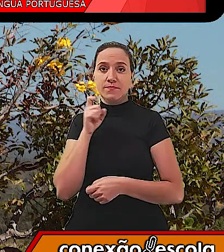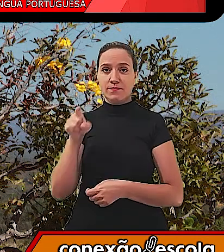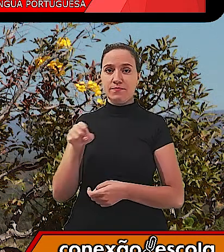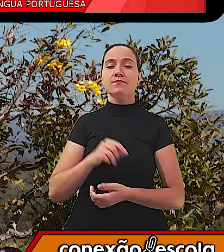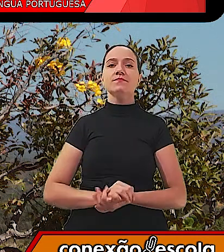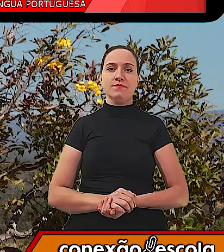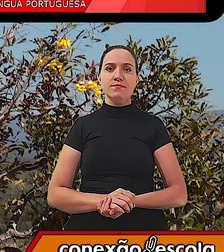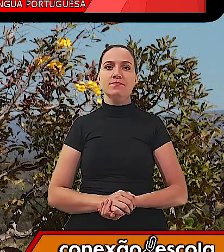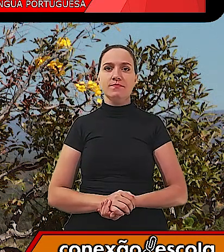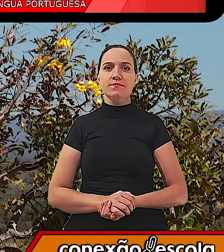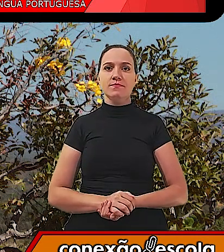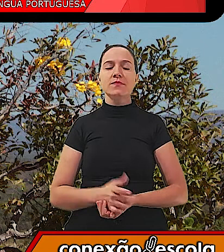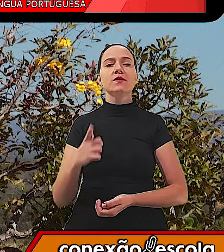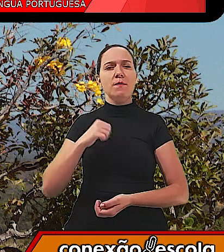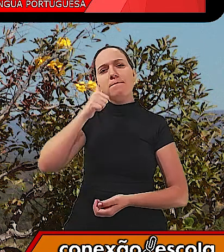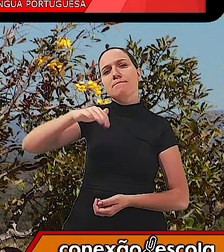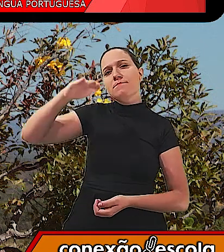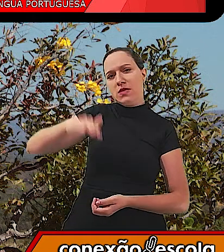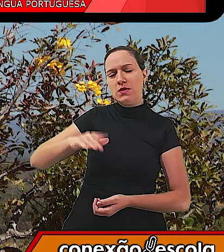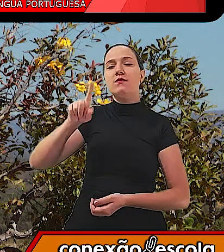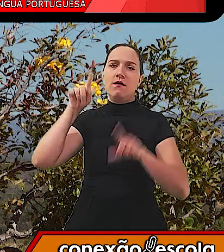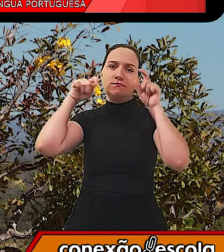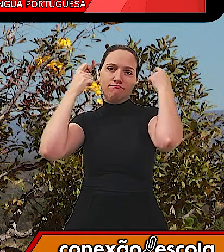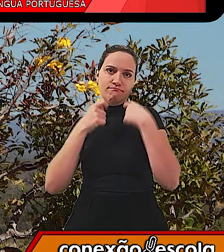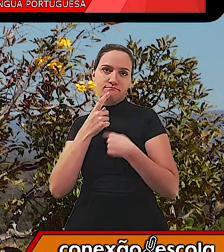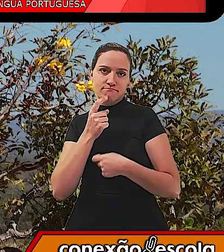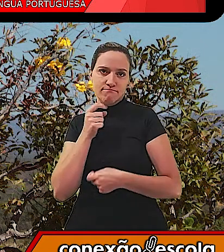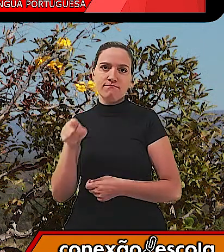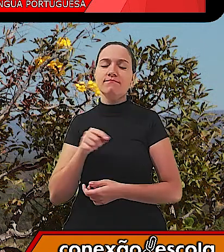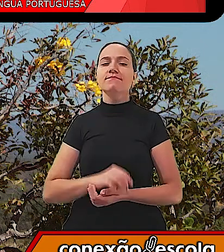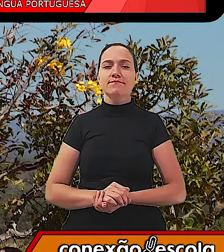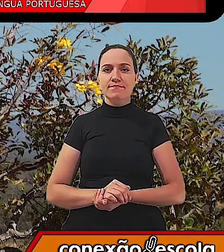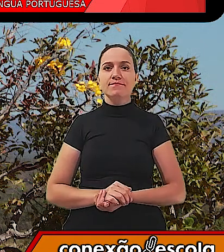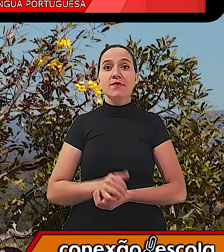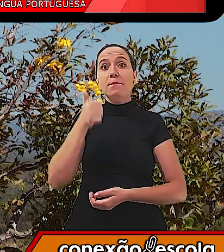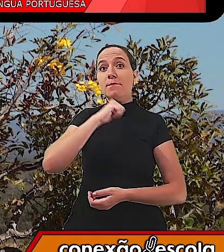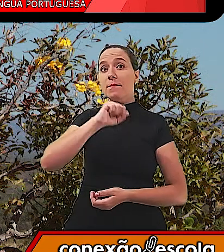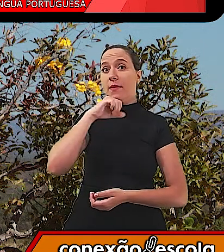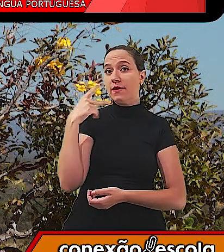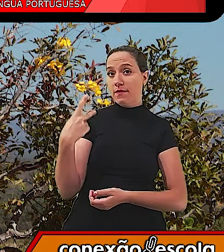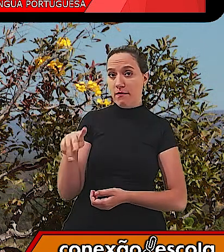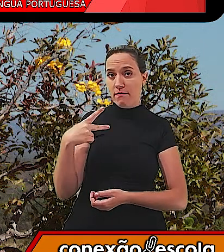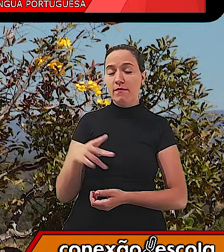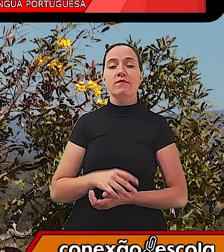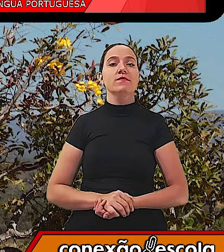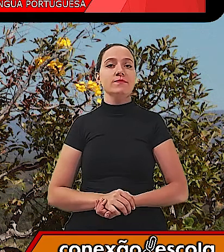Vermelho. A menina, que é o Chapeuzinho Vermelho, a mãe da menina,